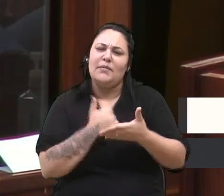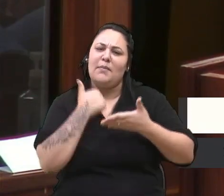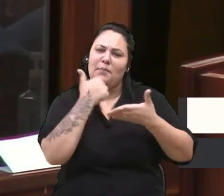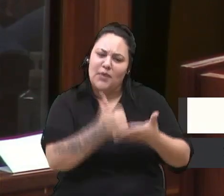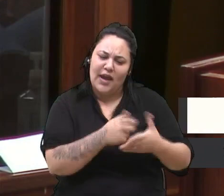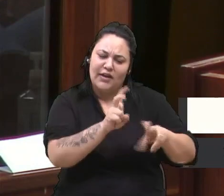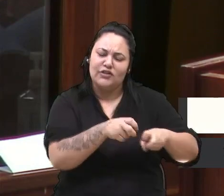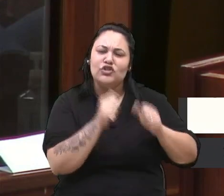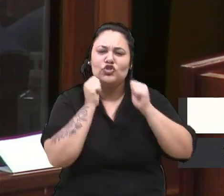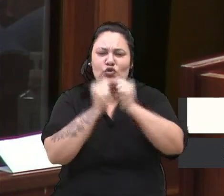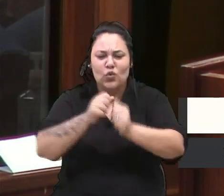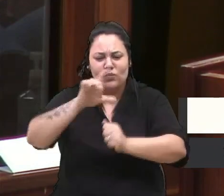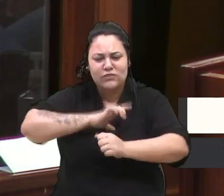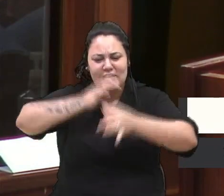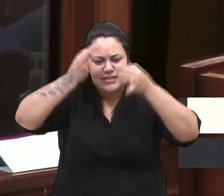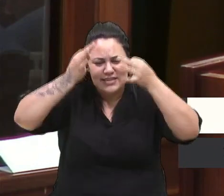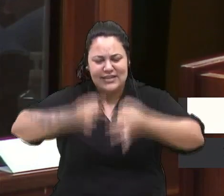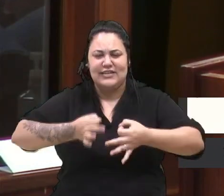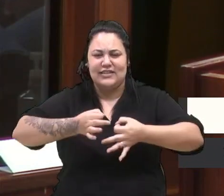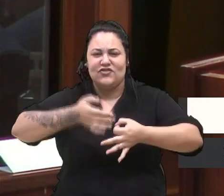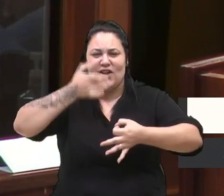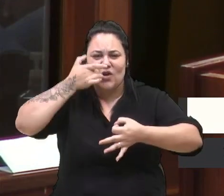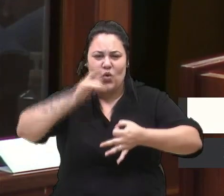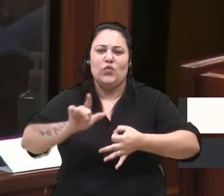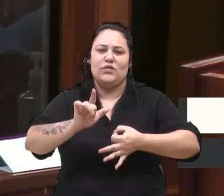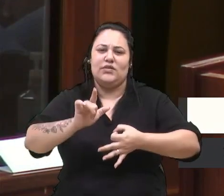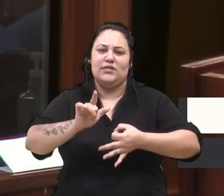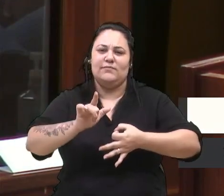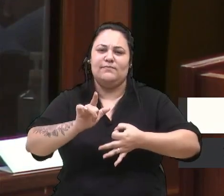tenho certeza que a gente vai trazer, sim, para o